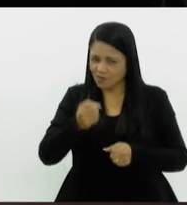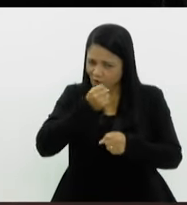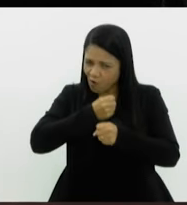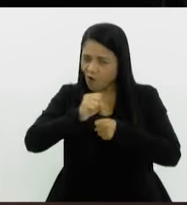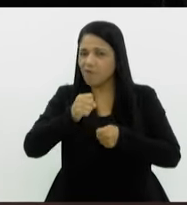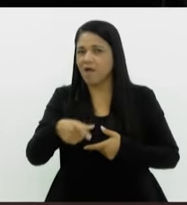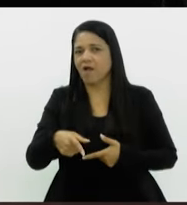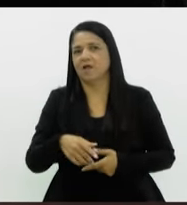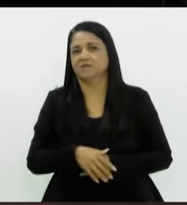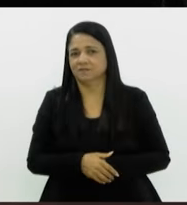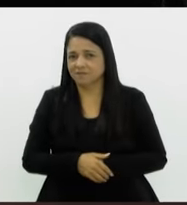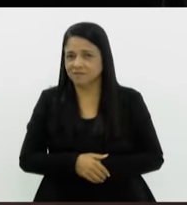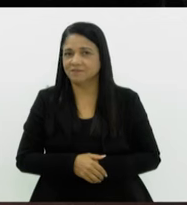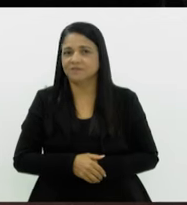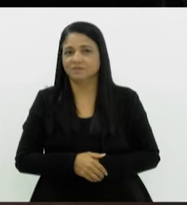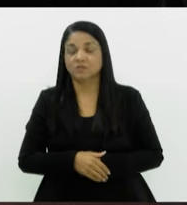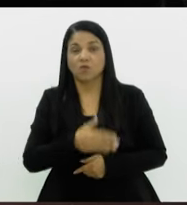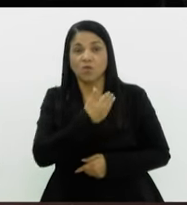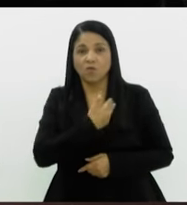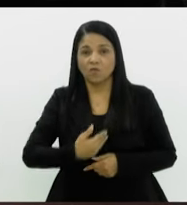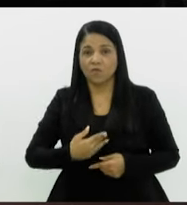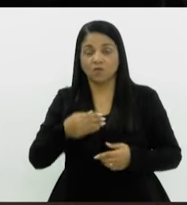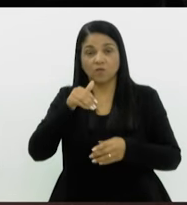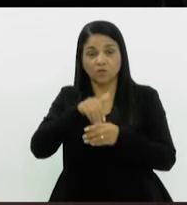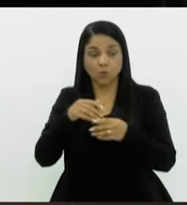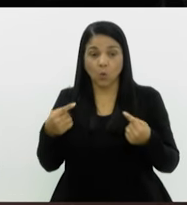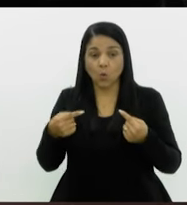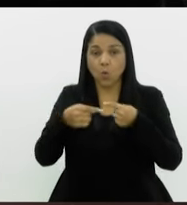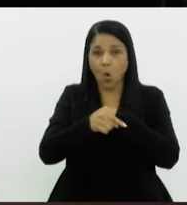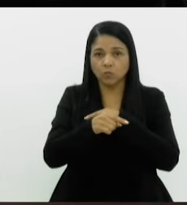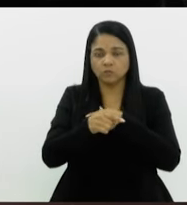Recentemente, o governo votou contra a anistia da dívida do Estado,